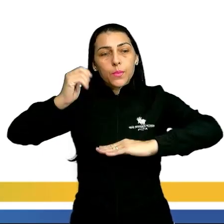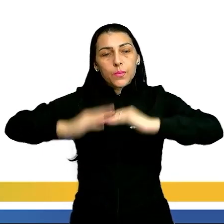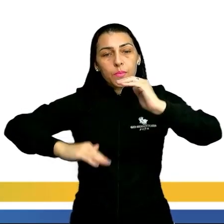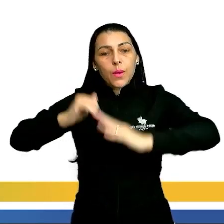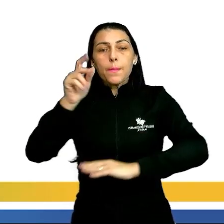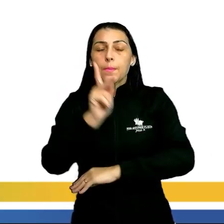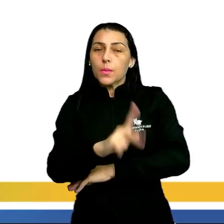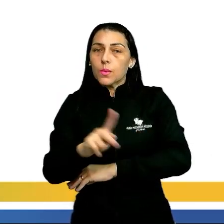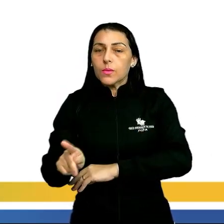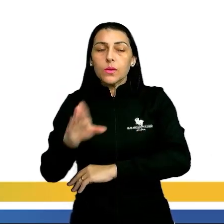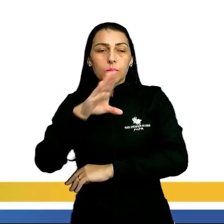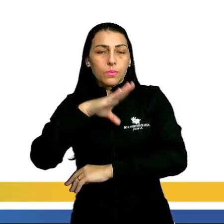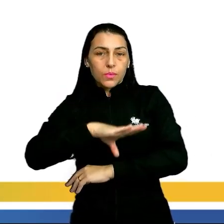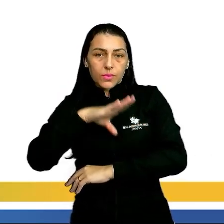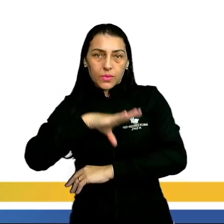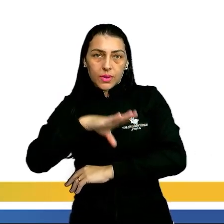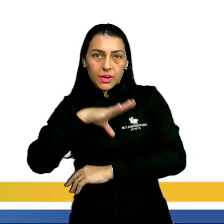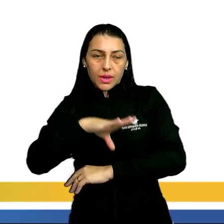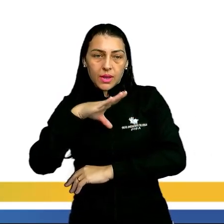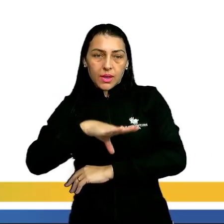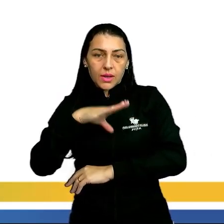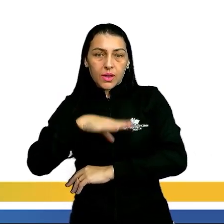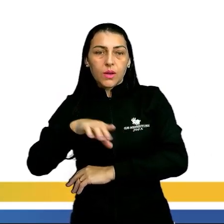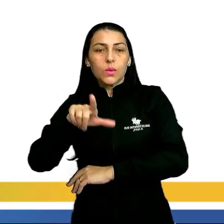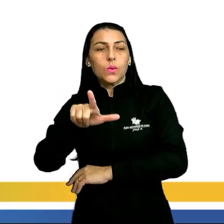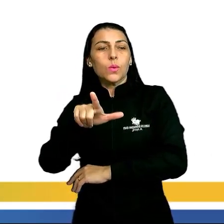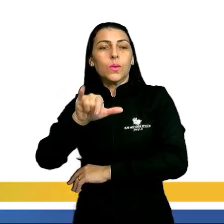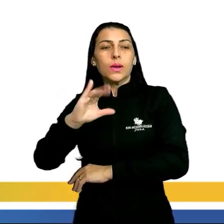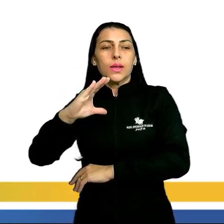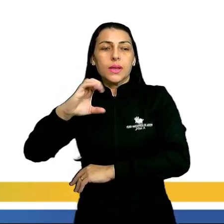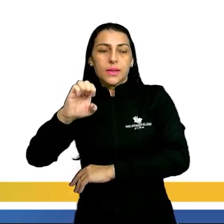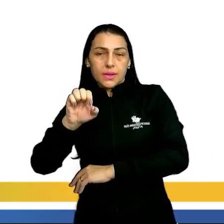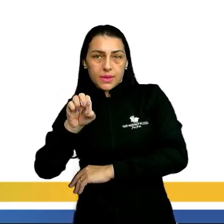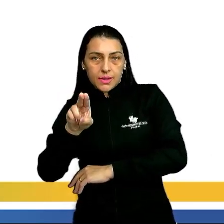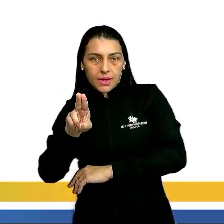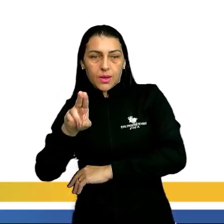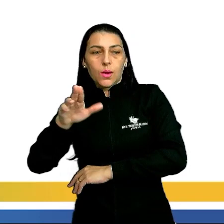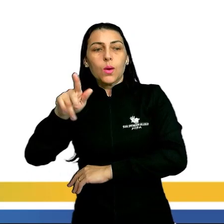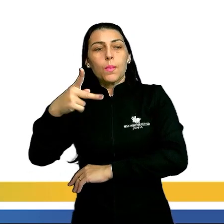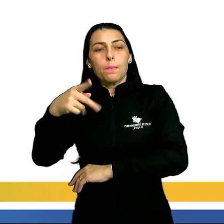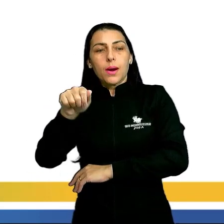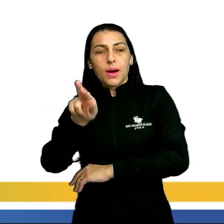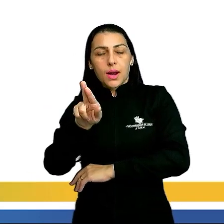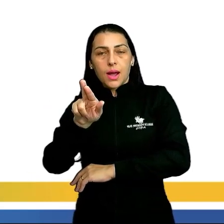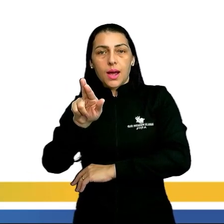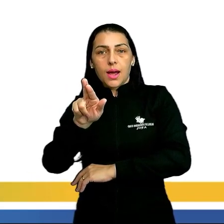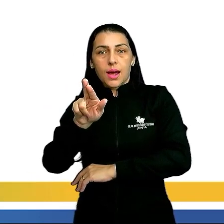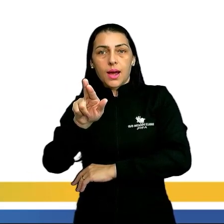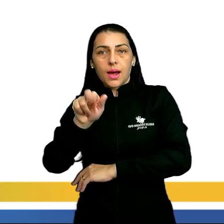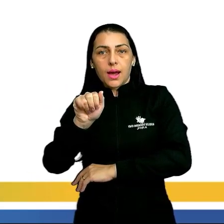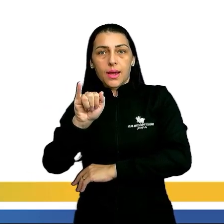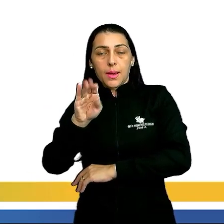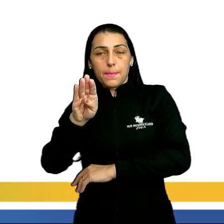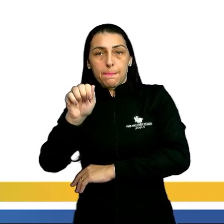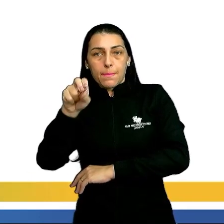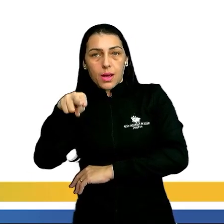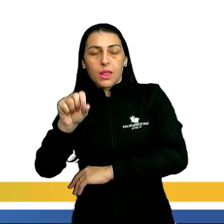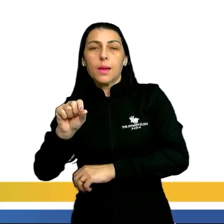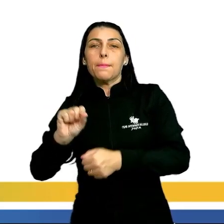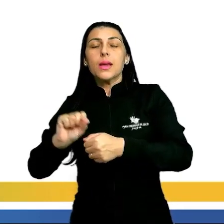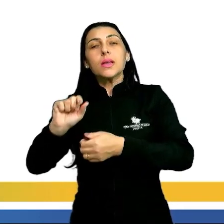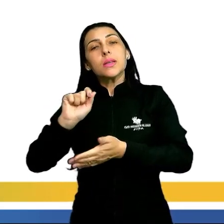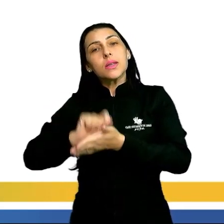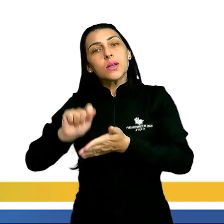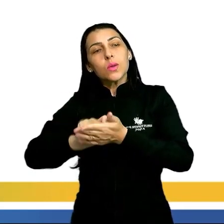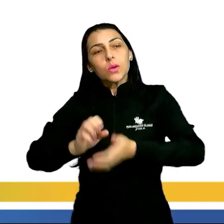como professor de língua portuguesa no Liceu Paraibano, além de escritor, de poeta, tá? Quais